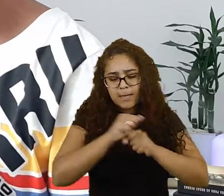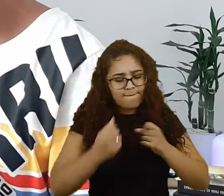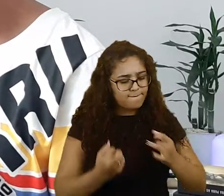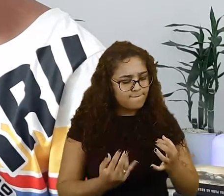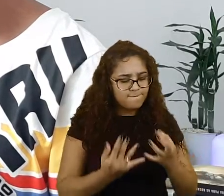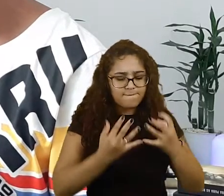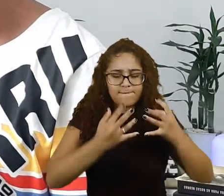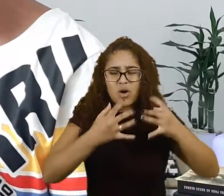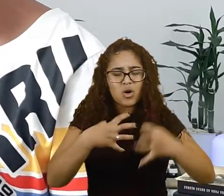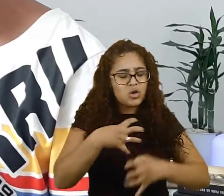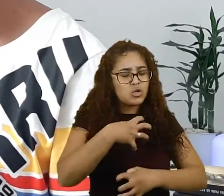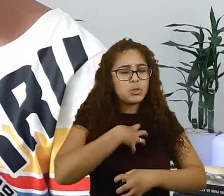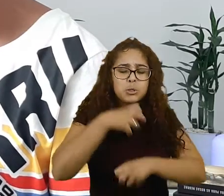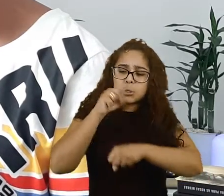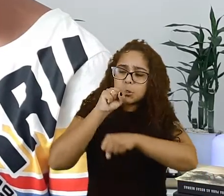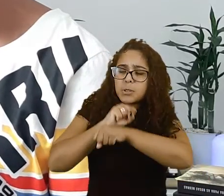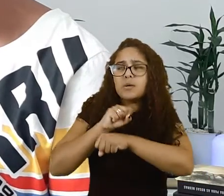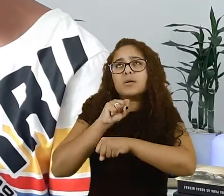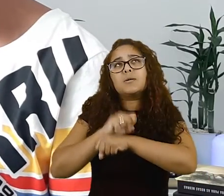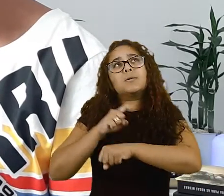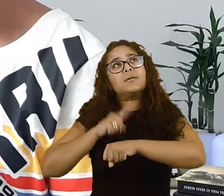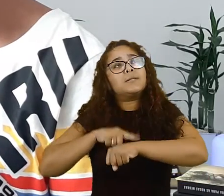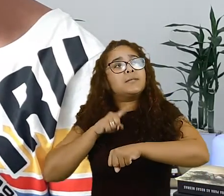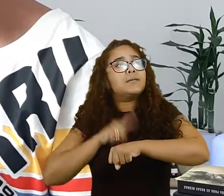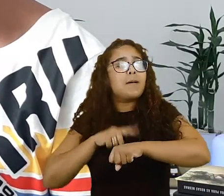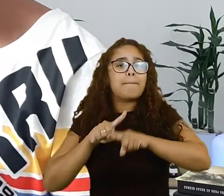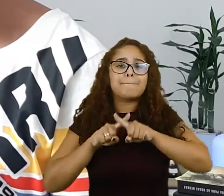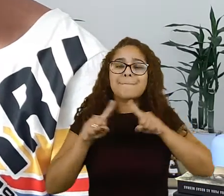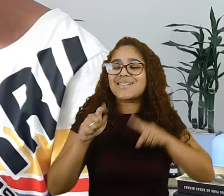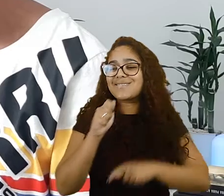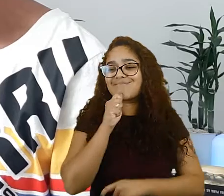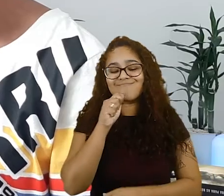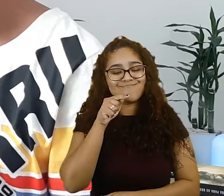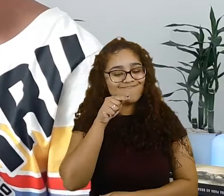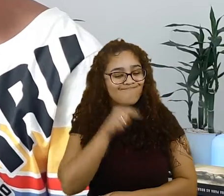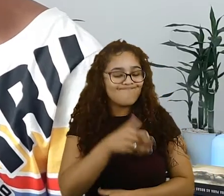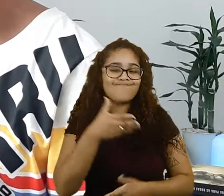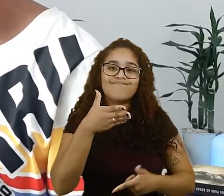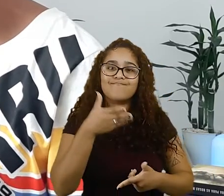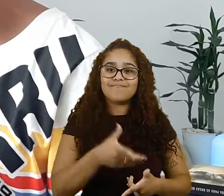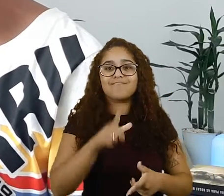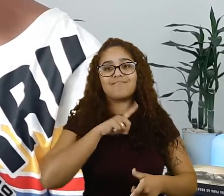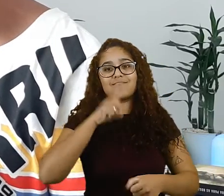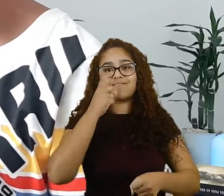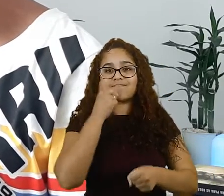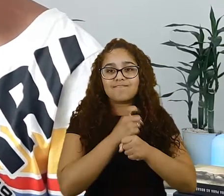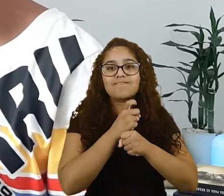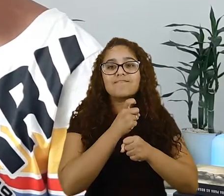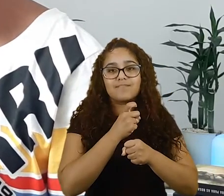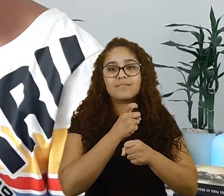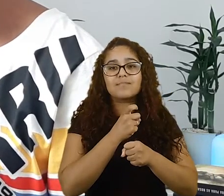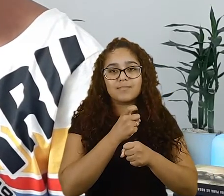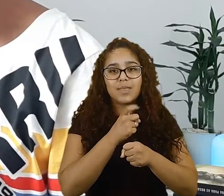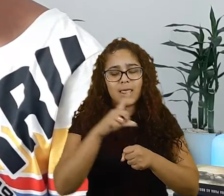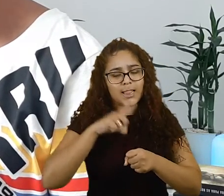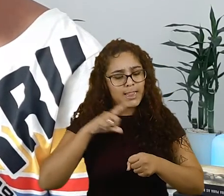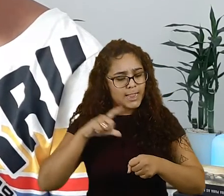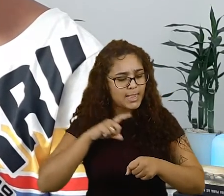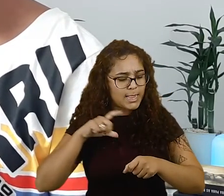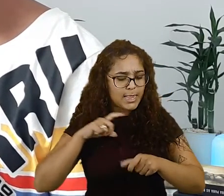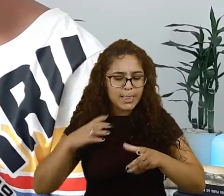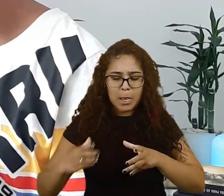Faz atrito, faz faísca, faz fogueira, senta um pouco e espera o tempo passar. Mas ainda há, no meio do caminho, uma